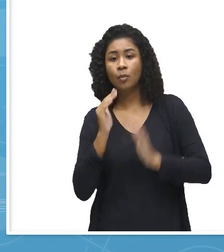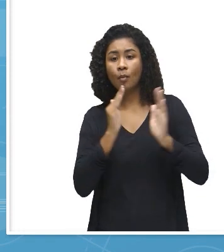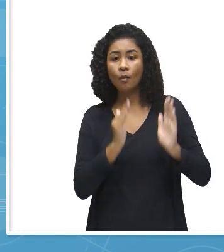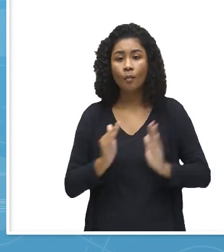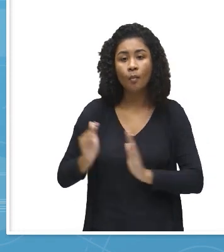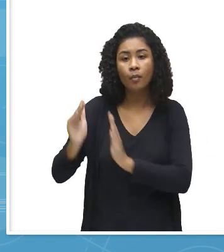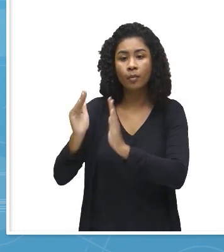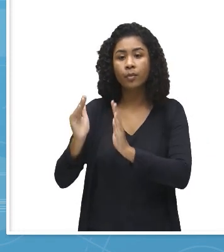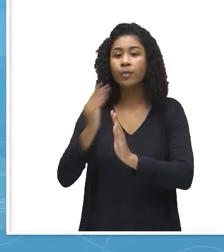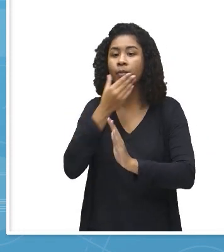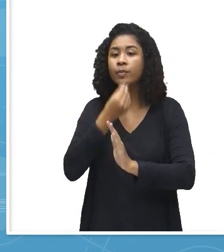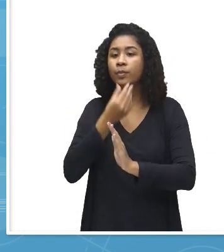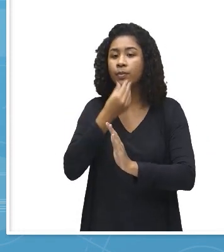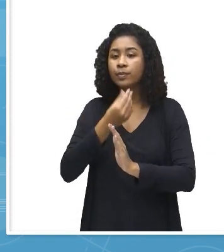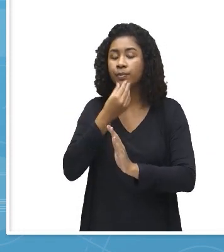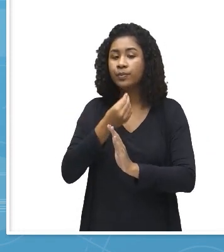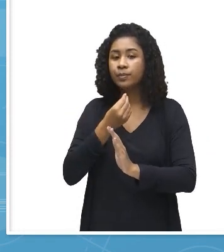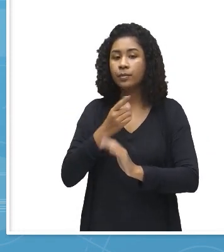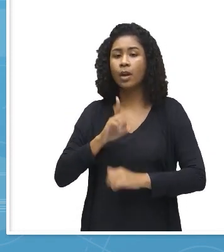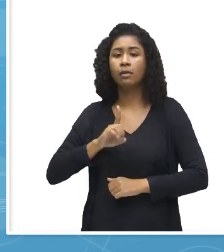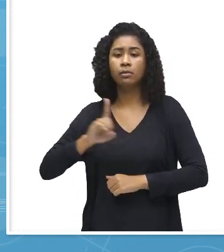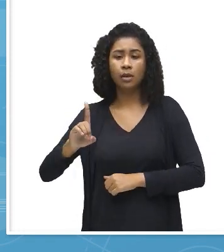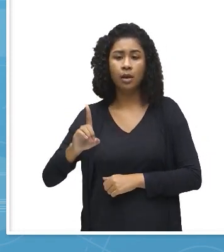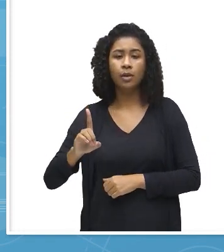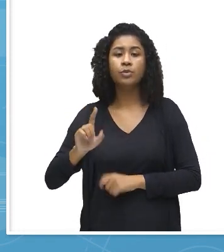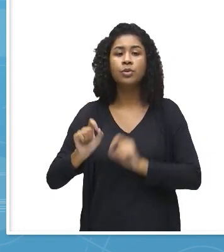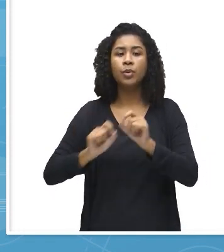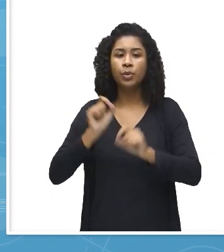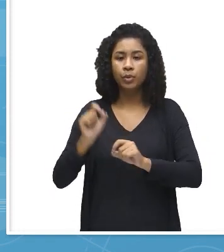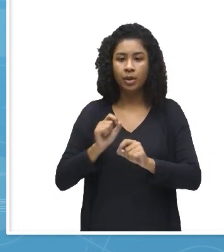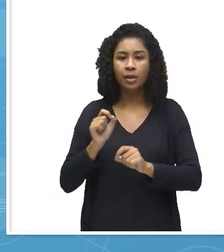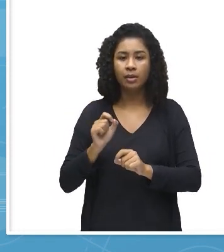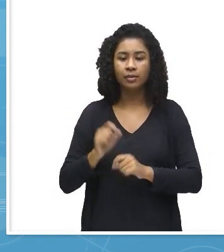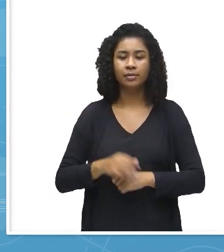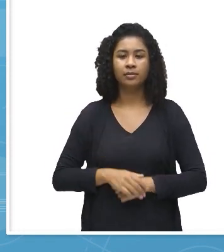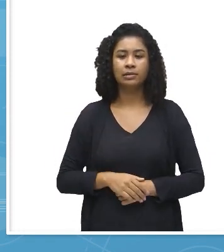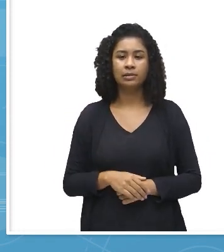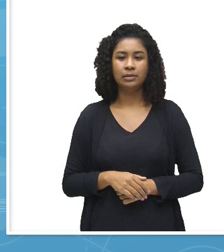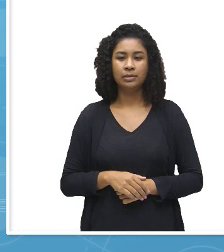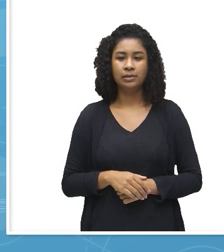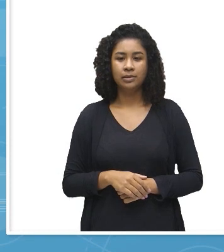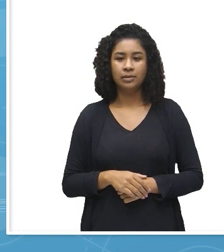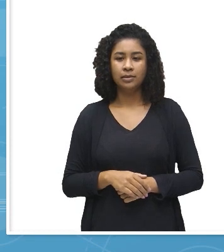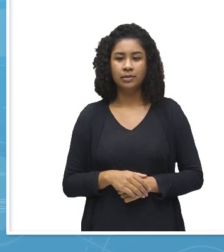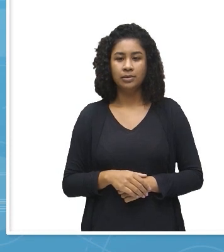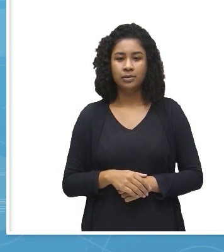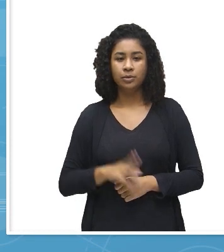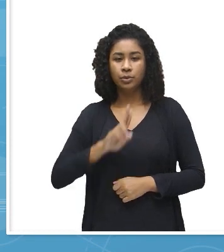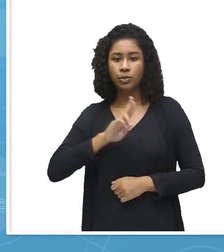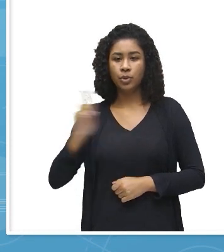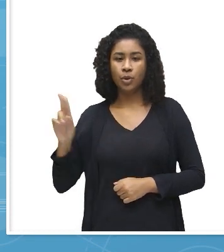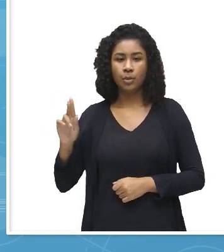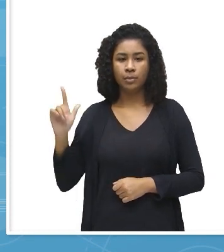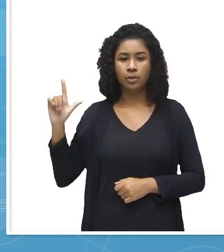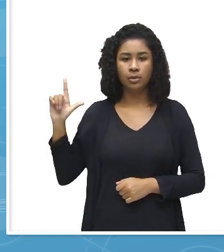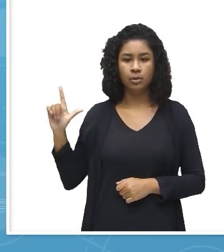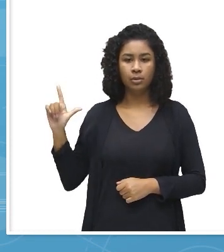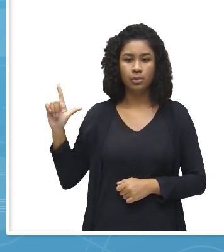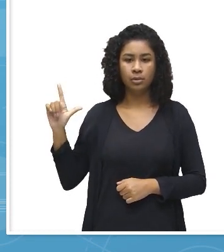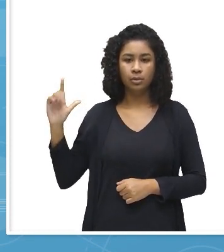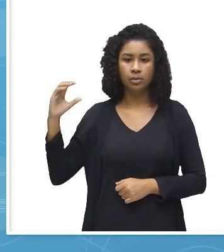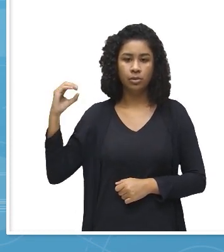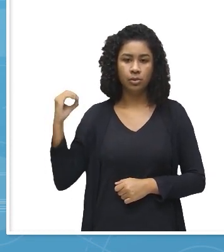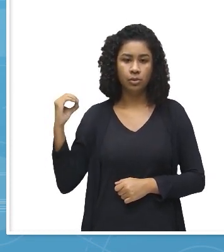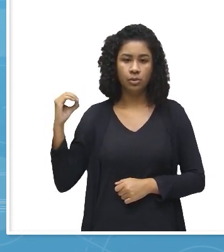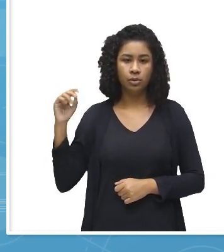lado, nós temos um outro deus, que é uma mistura de gigante também, que é filho aí de